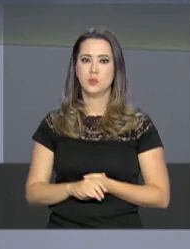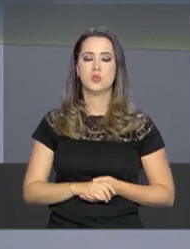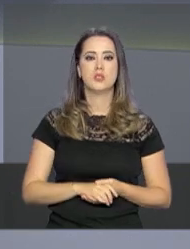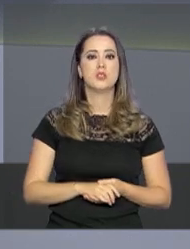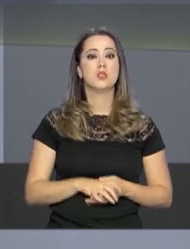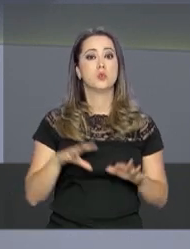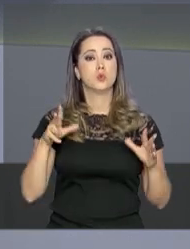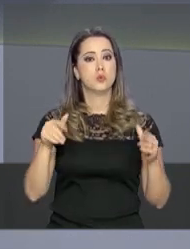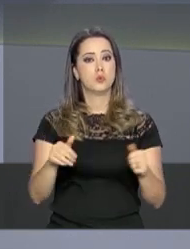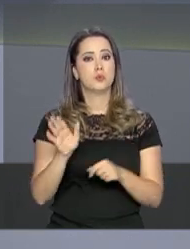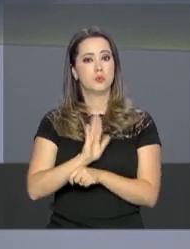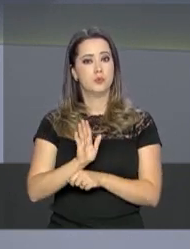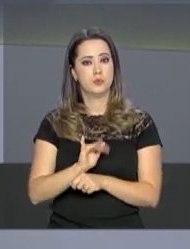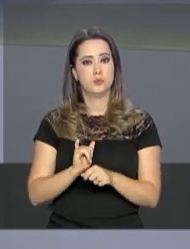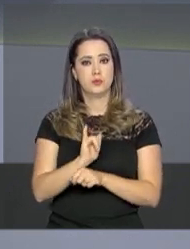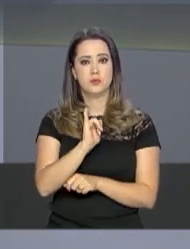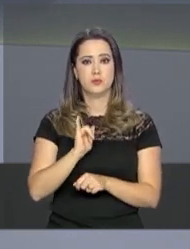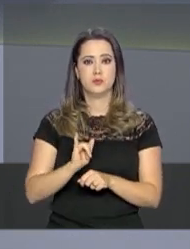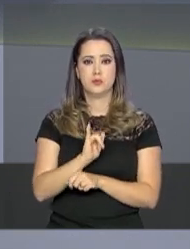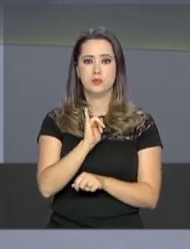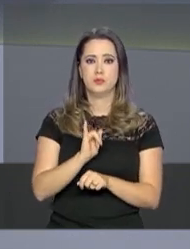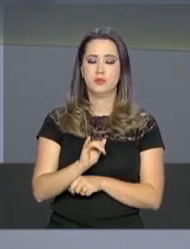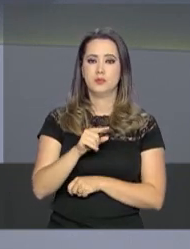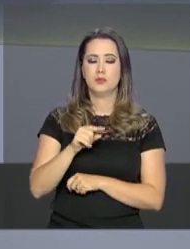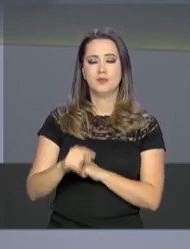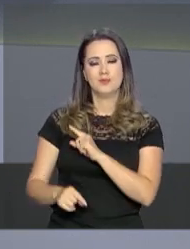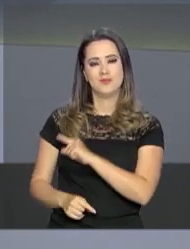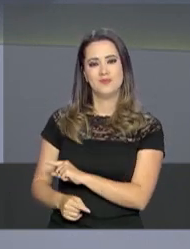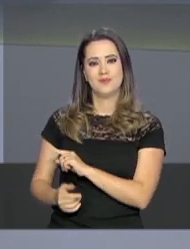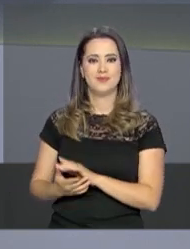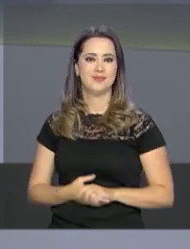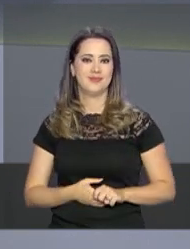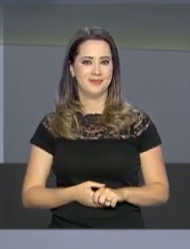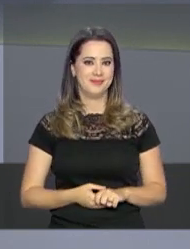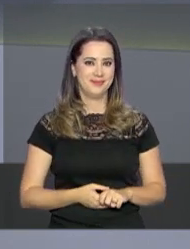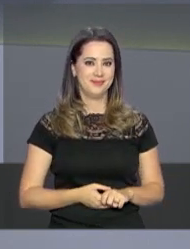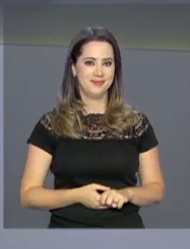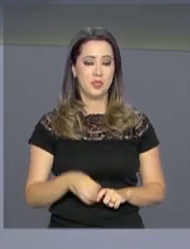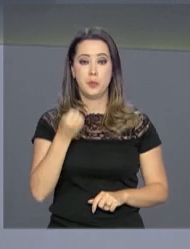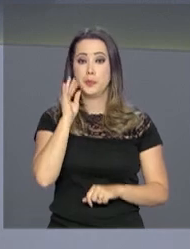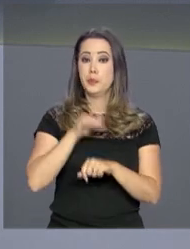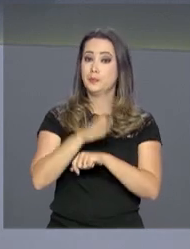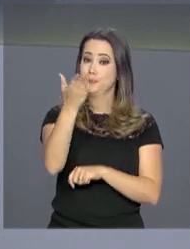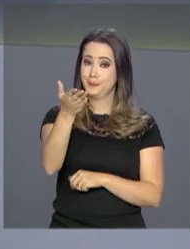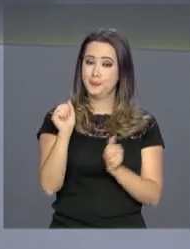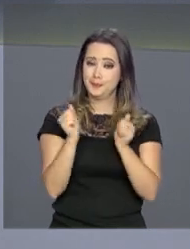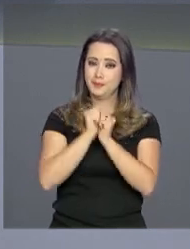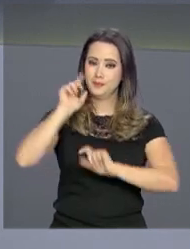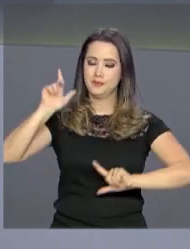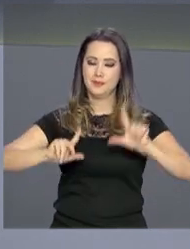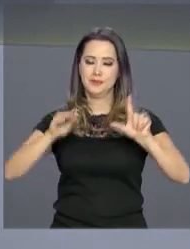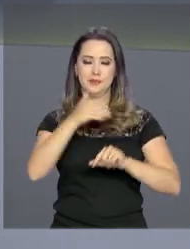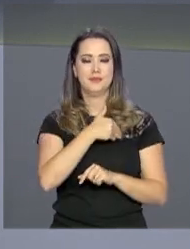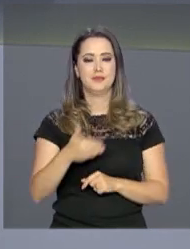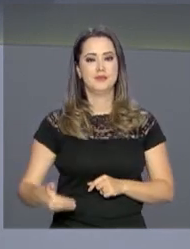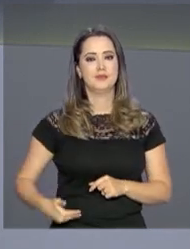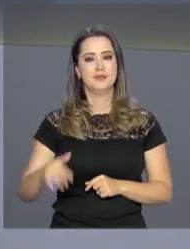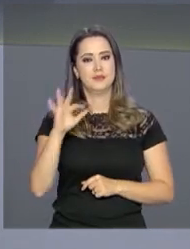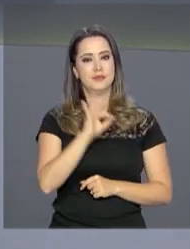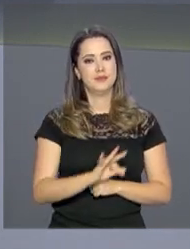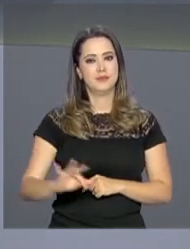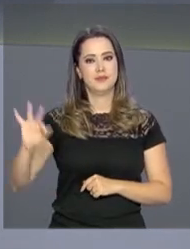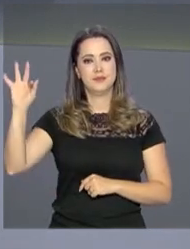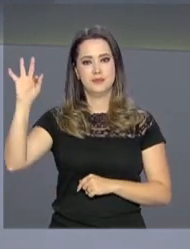internet e todas as reportagens estão disponíveis em nosso canal no youtube uma boa noite pra você continue com a gente aqui na